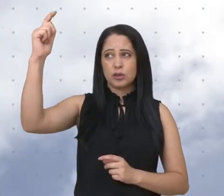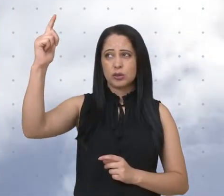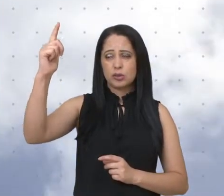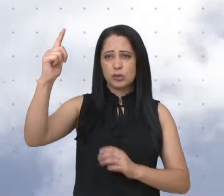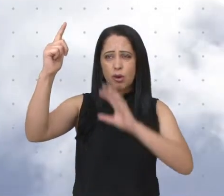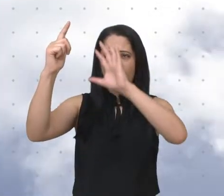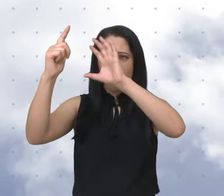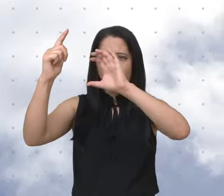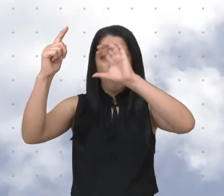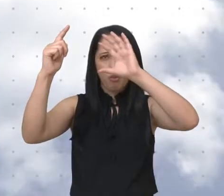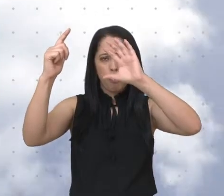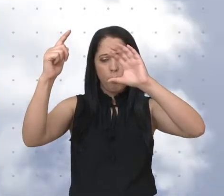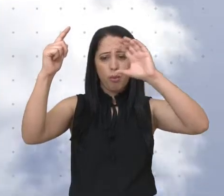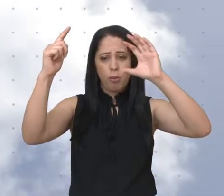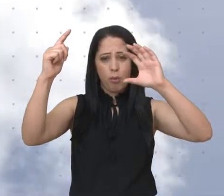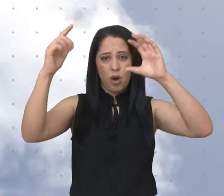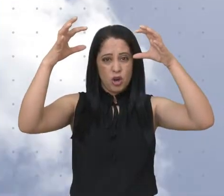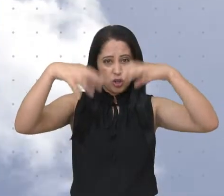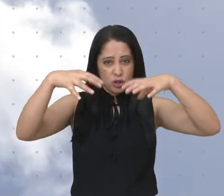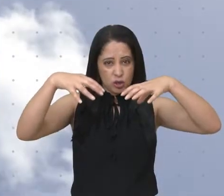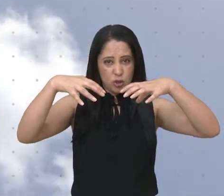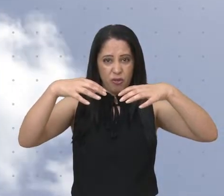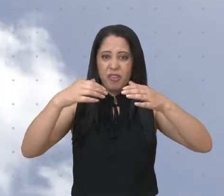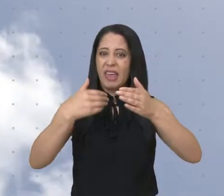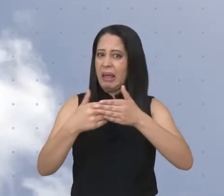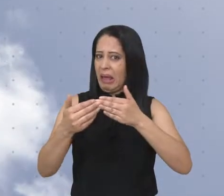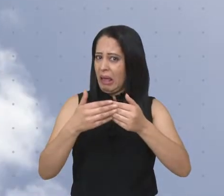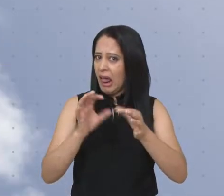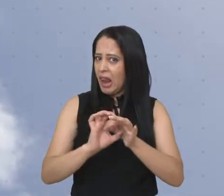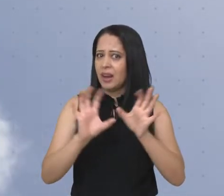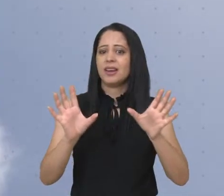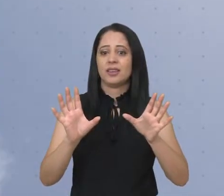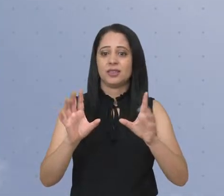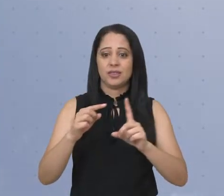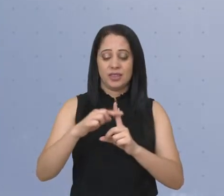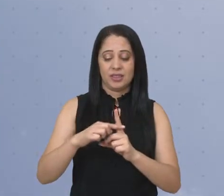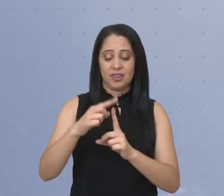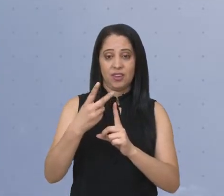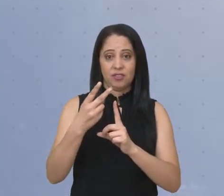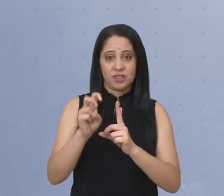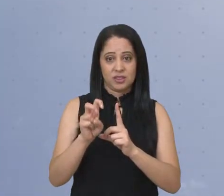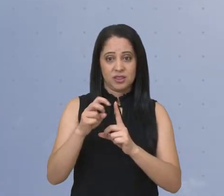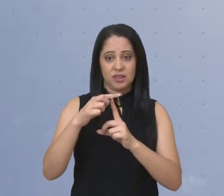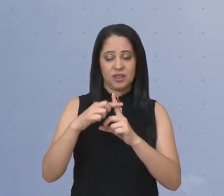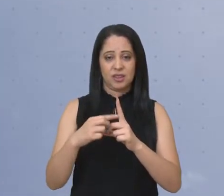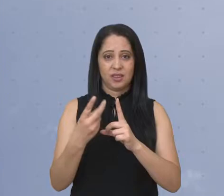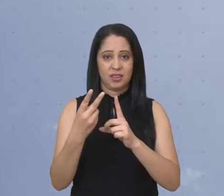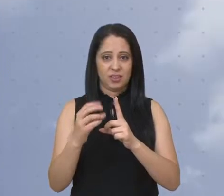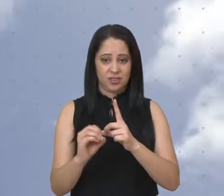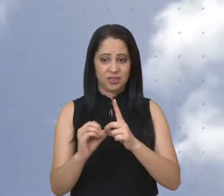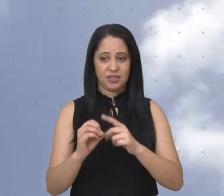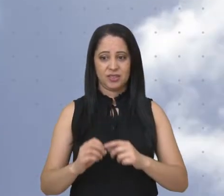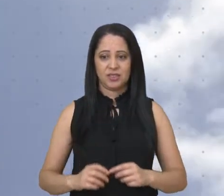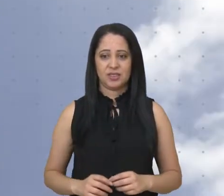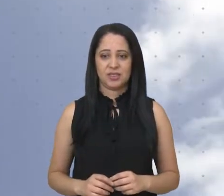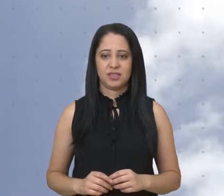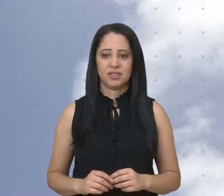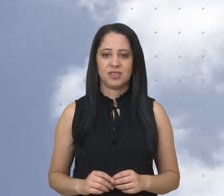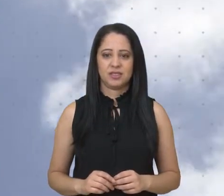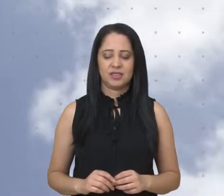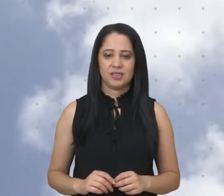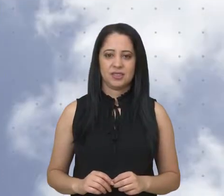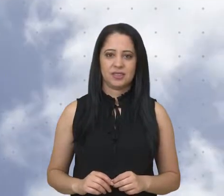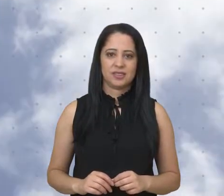na sexta-feira, o dia será de sol entre nuvens, com chances de chuva a qualquer momento. A máxima será de 25 graus e a mínima de